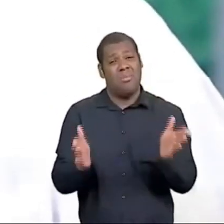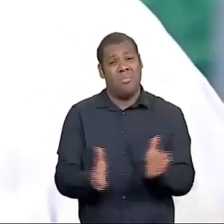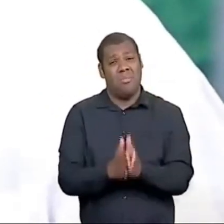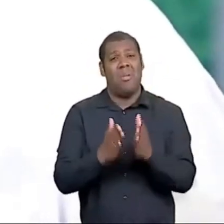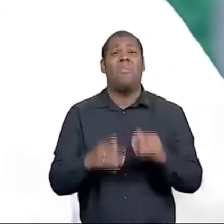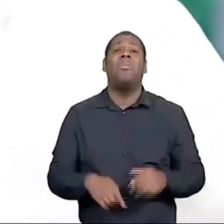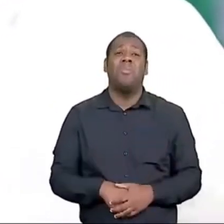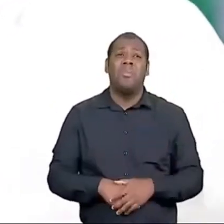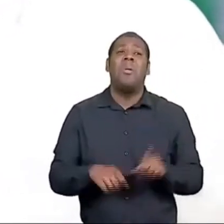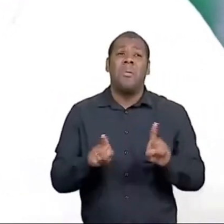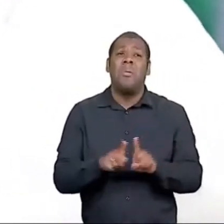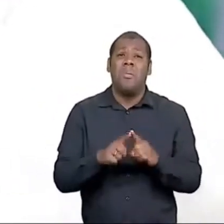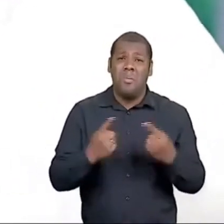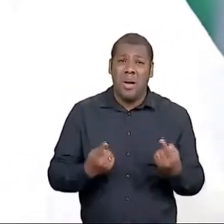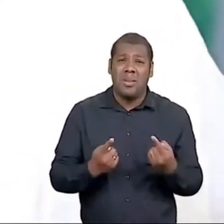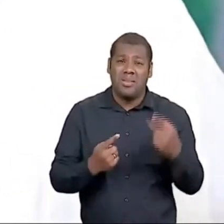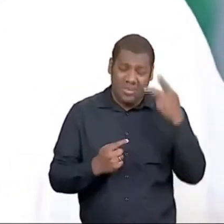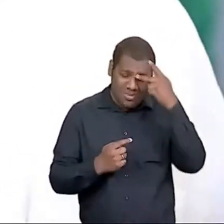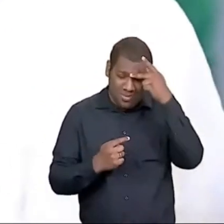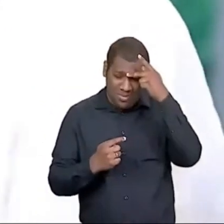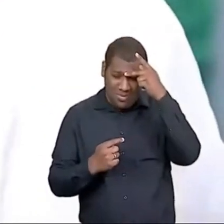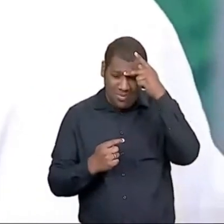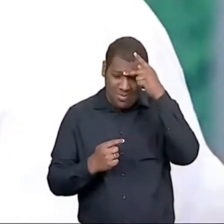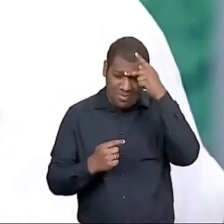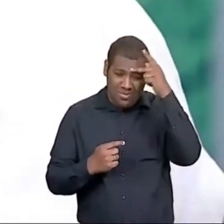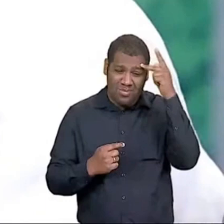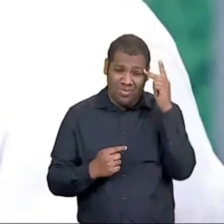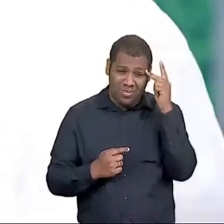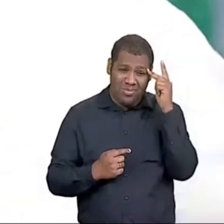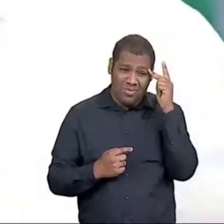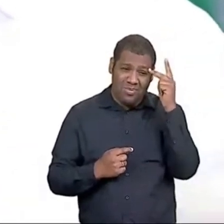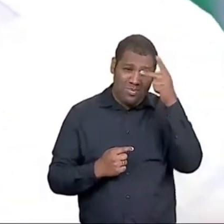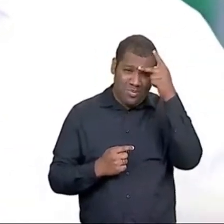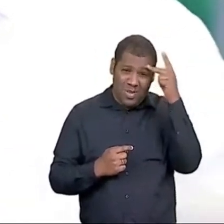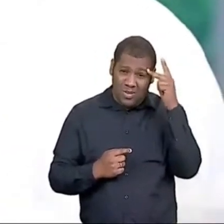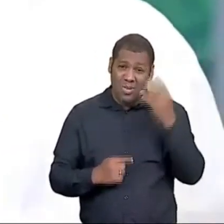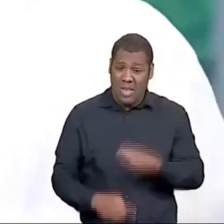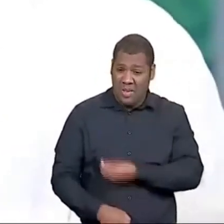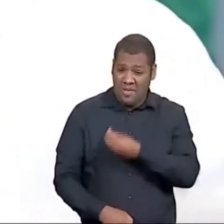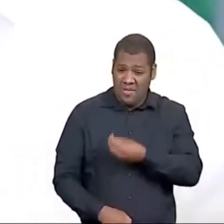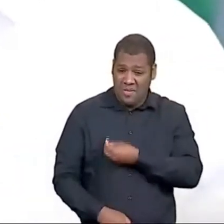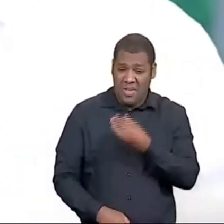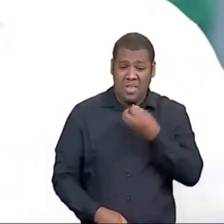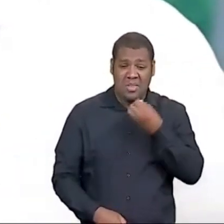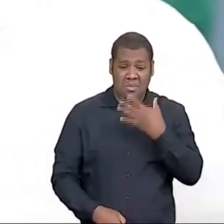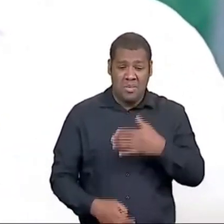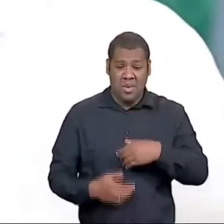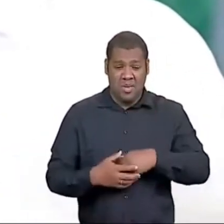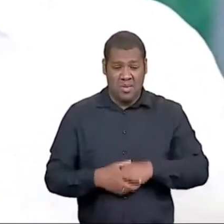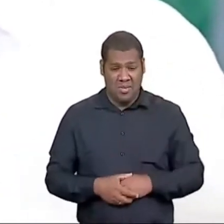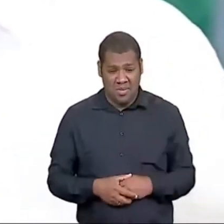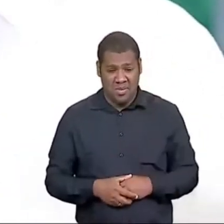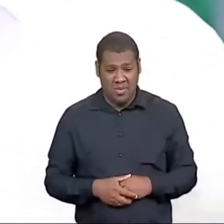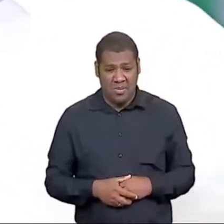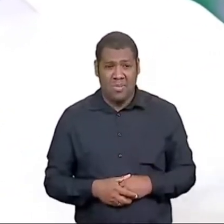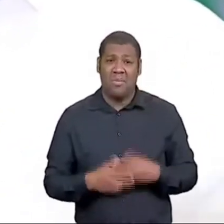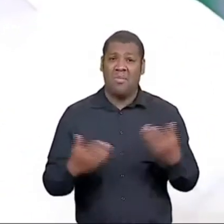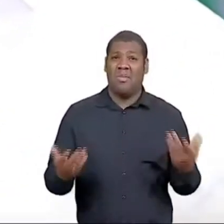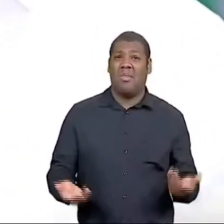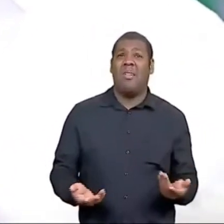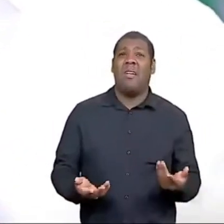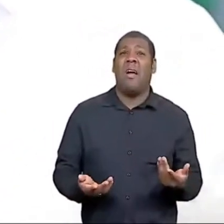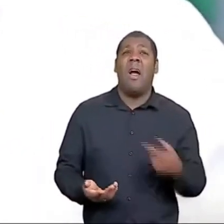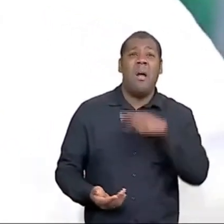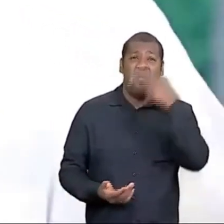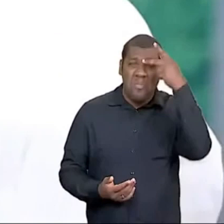mundo muito melhor do que o mundo que a gente vive num grande centro urbano, apinhado de gente de carro. O dado